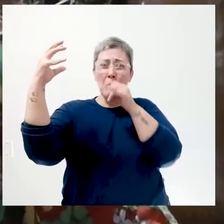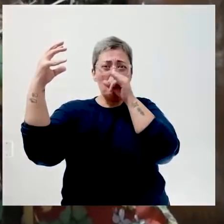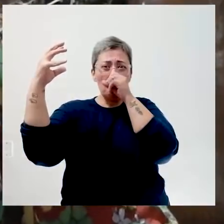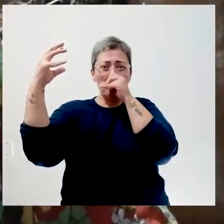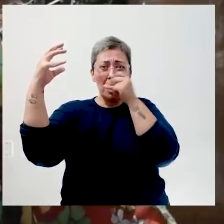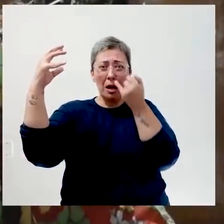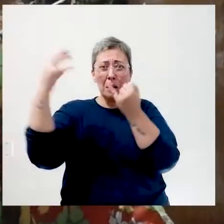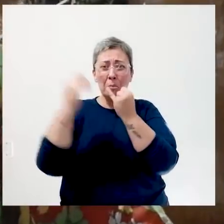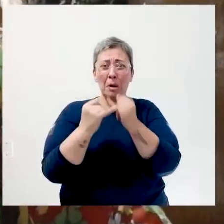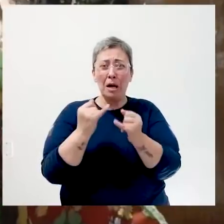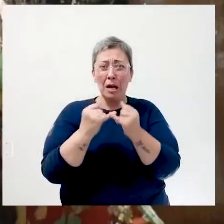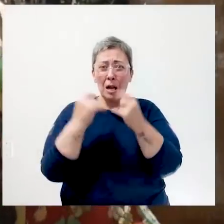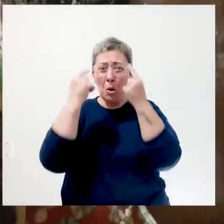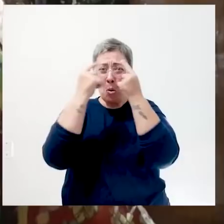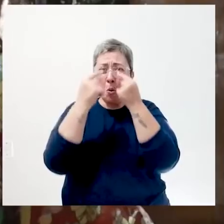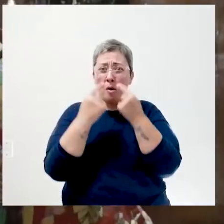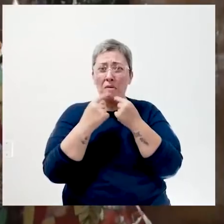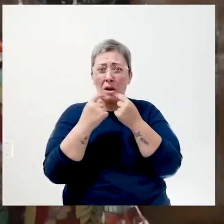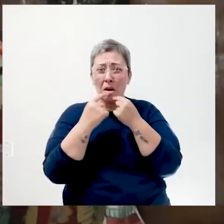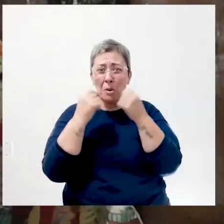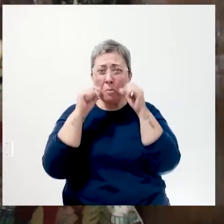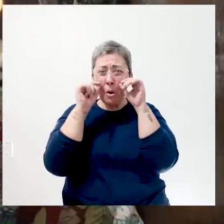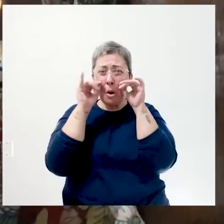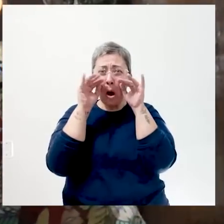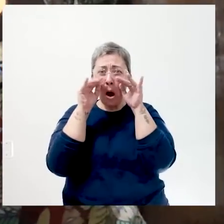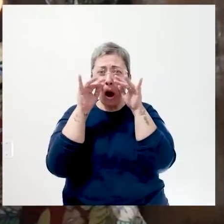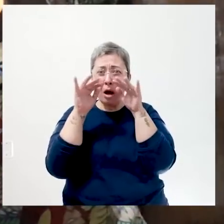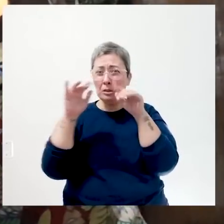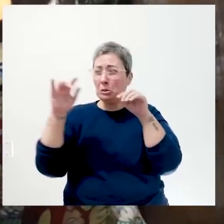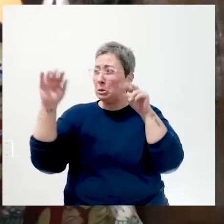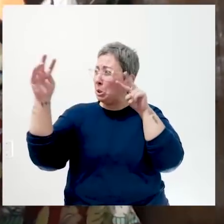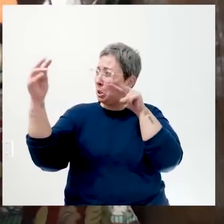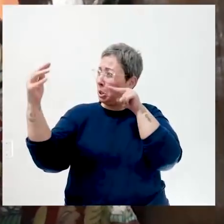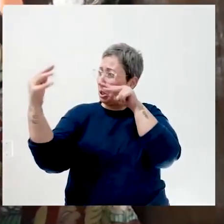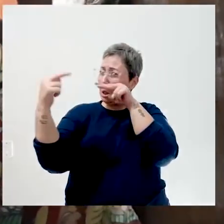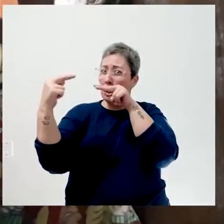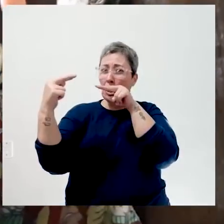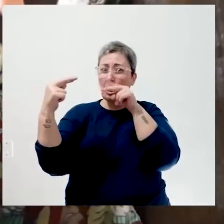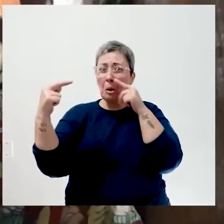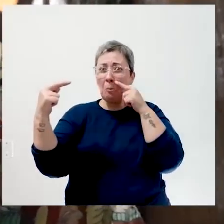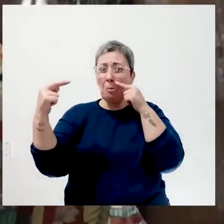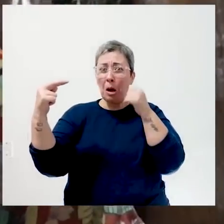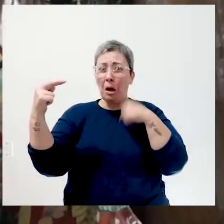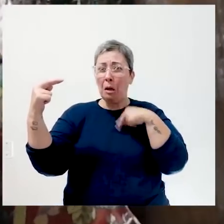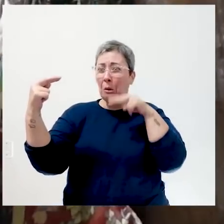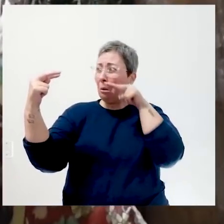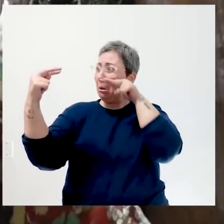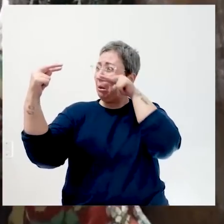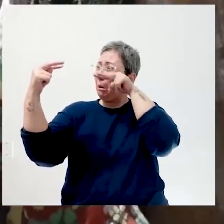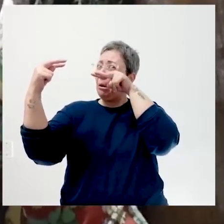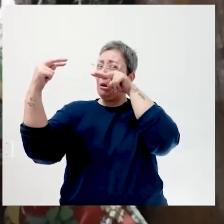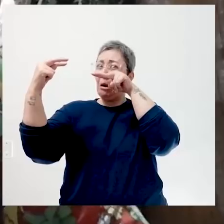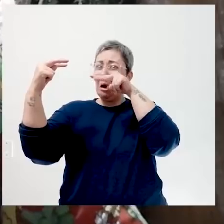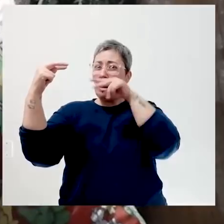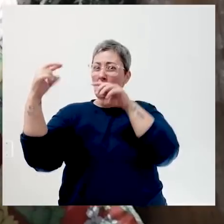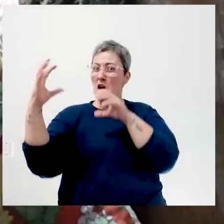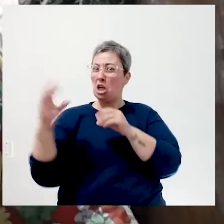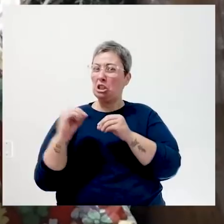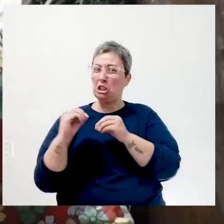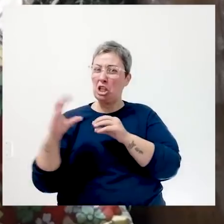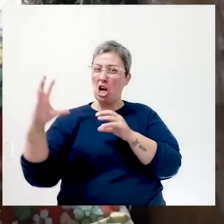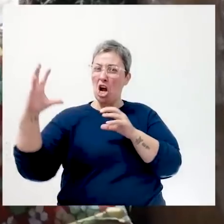Cabeça de porco, os olhos tudo vermelho, flamejante, olhando bem nos olhos do meu pai.